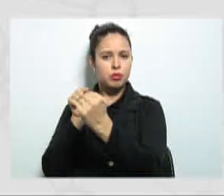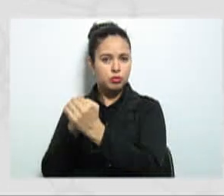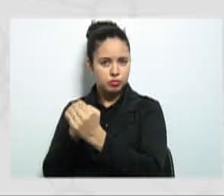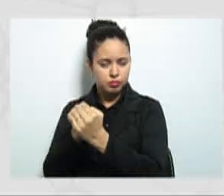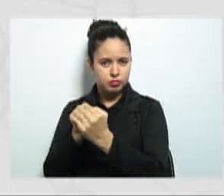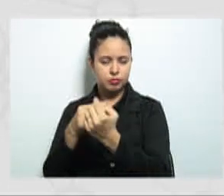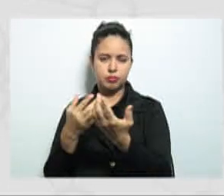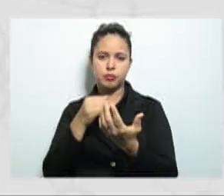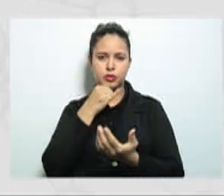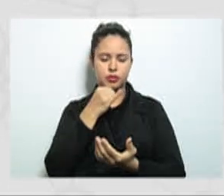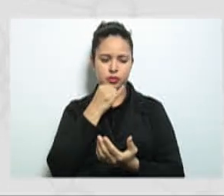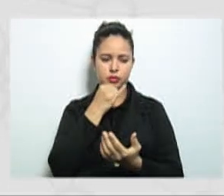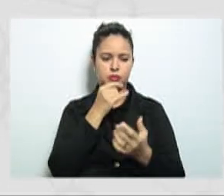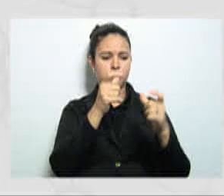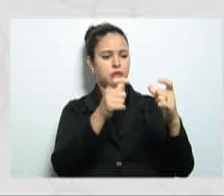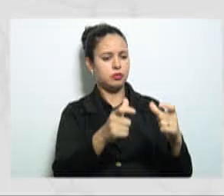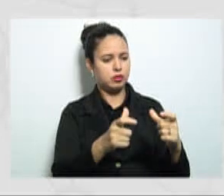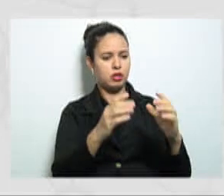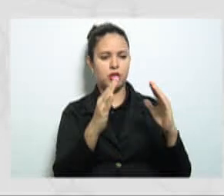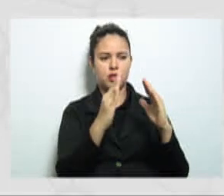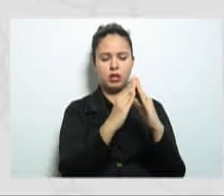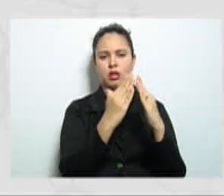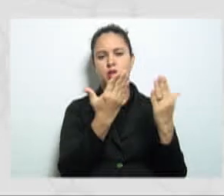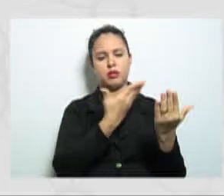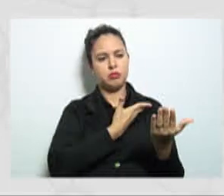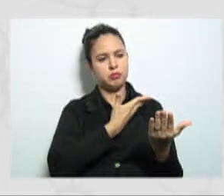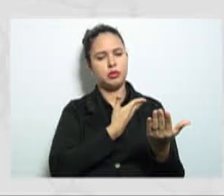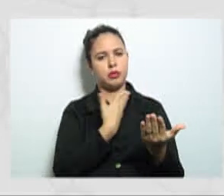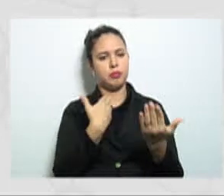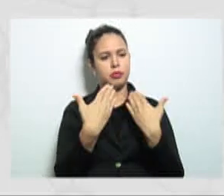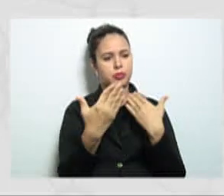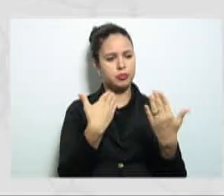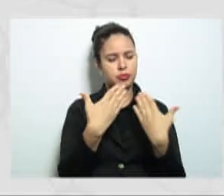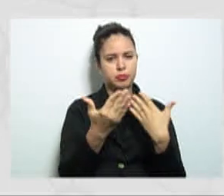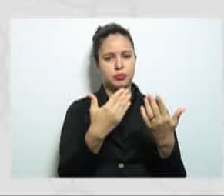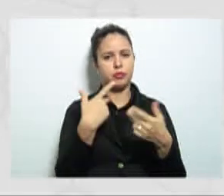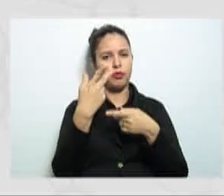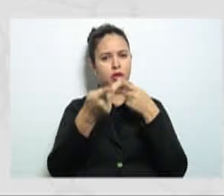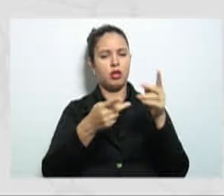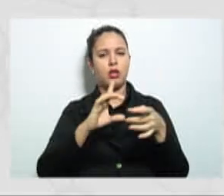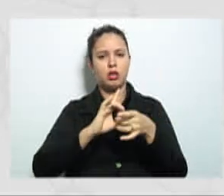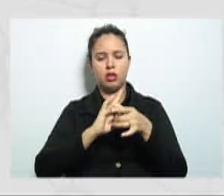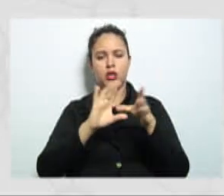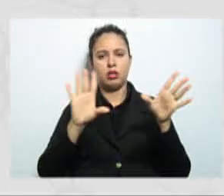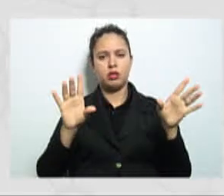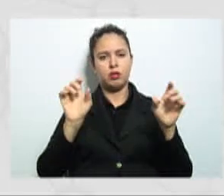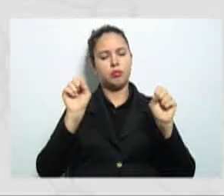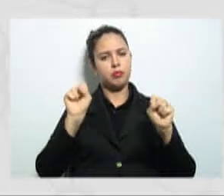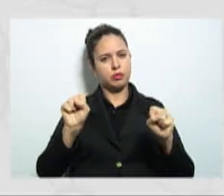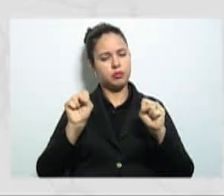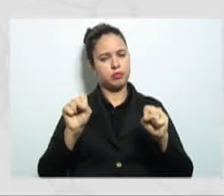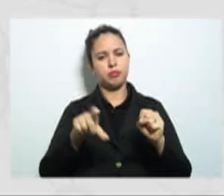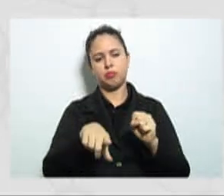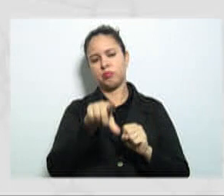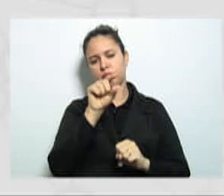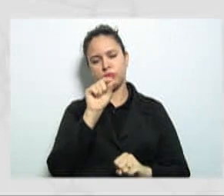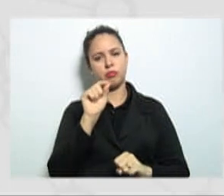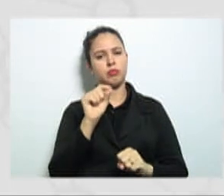você está num ambiente informal, na sua casa, dentre amigos, a fala é livre, então você pode escolher como se